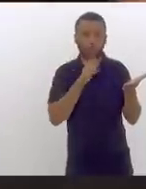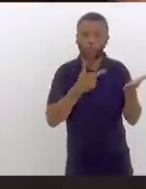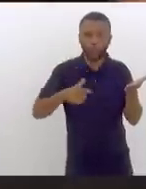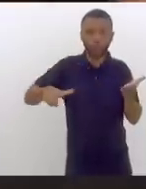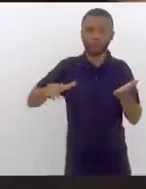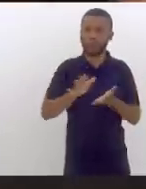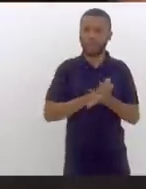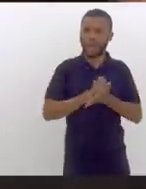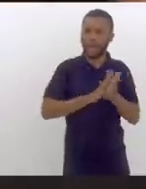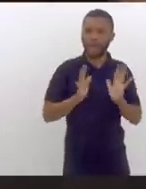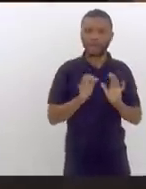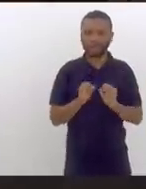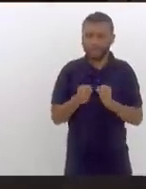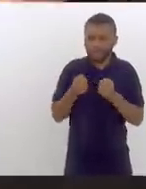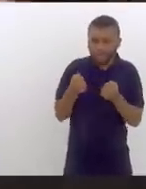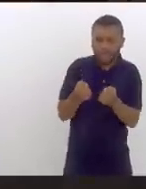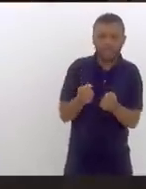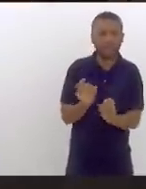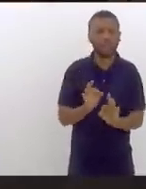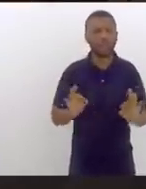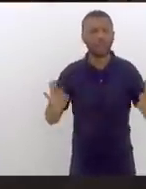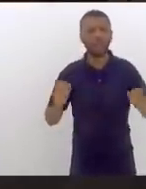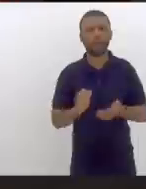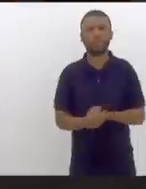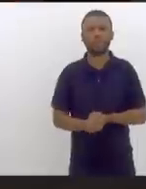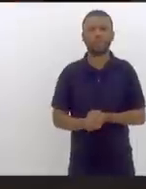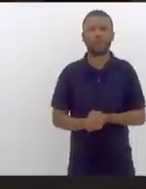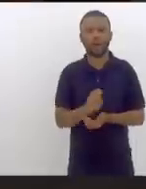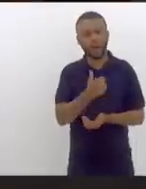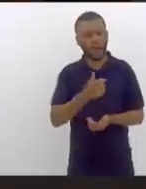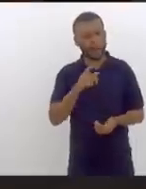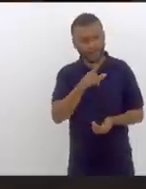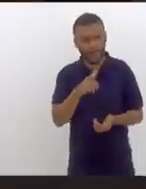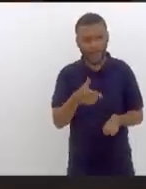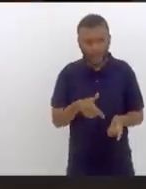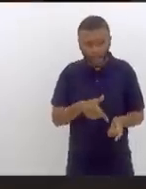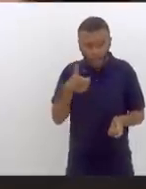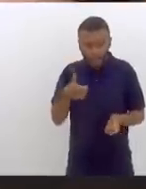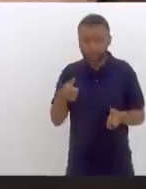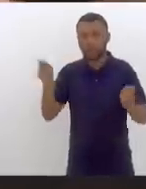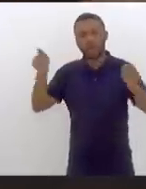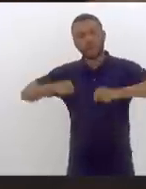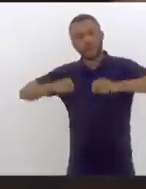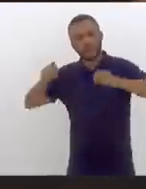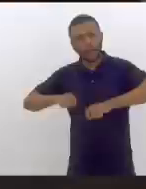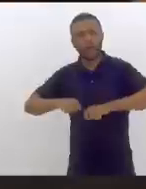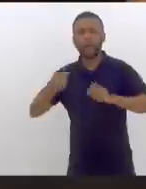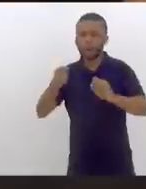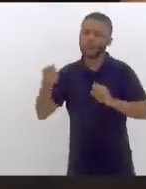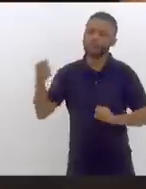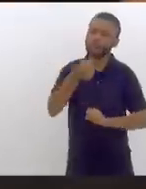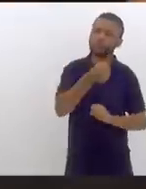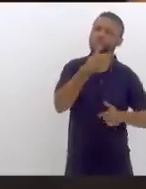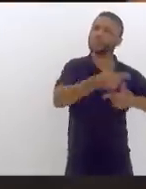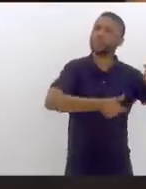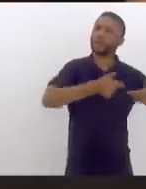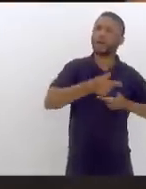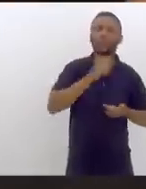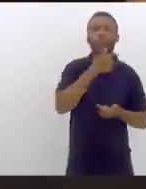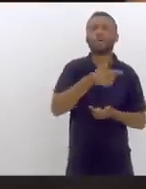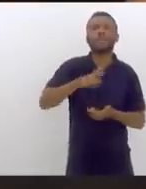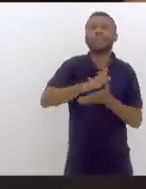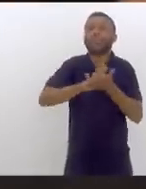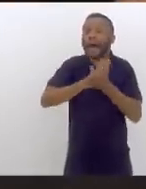da noite para o dia eu passei de apto ser apto ai tá armado tem que trabalhar e não tinha um remédio administrativo que